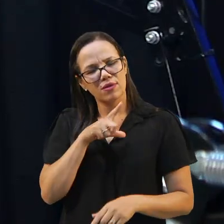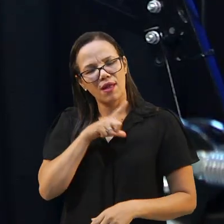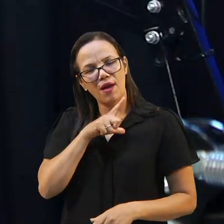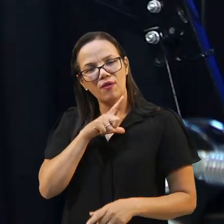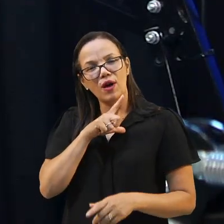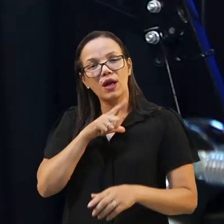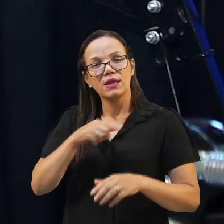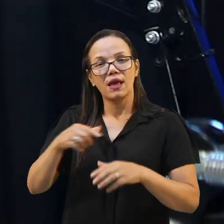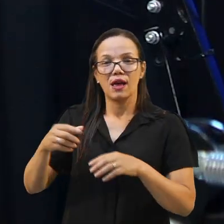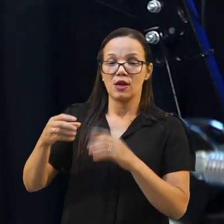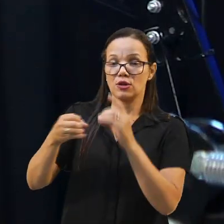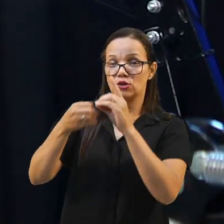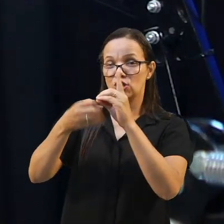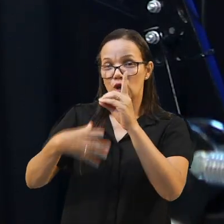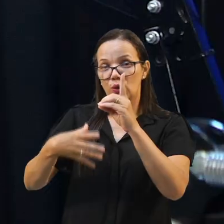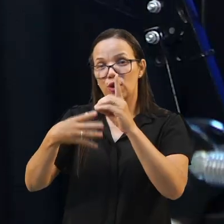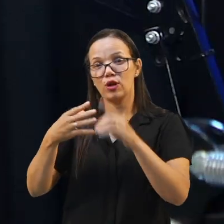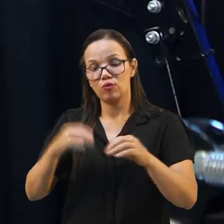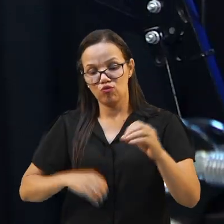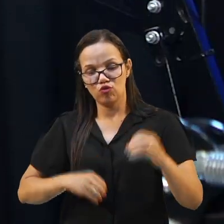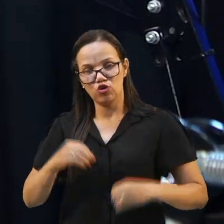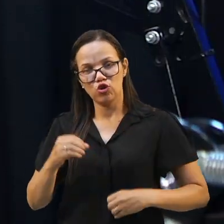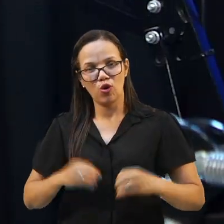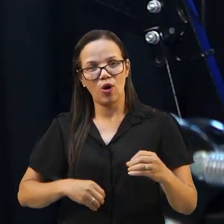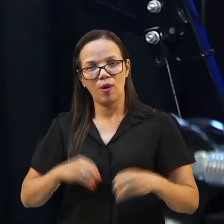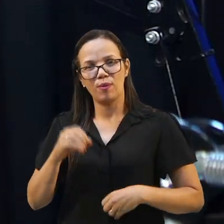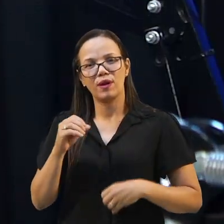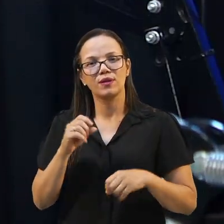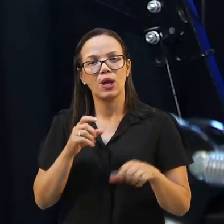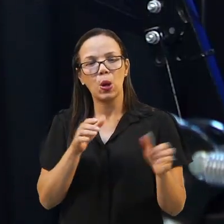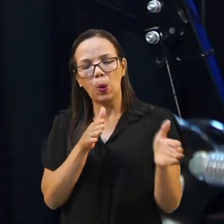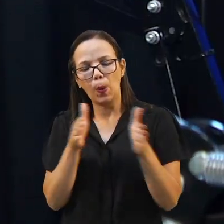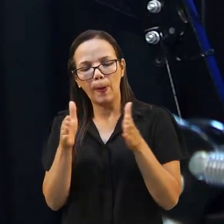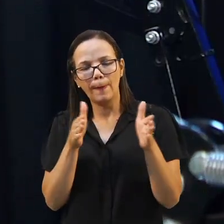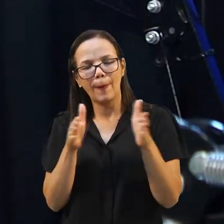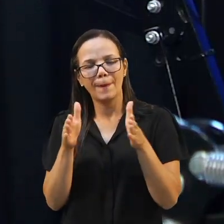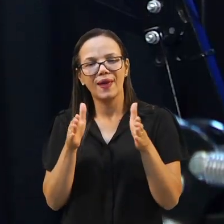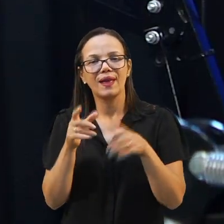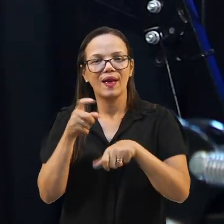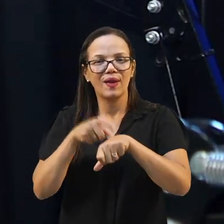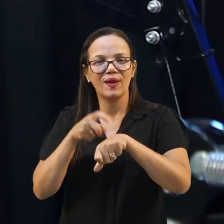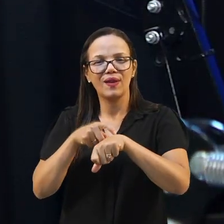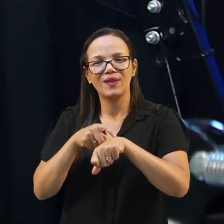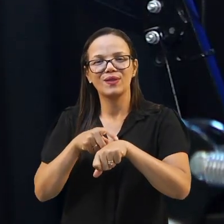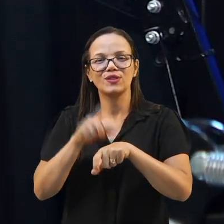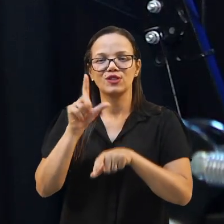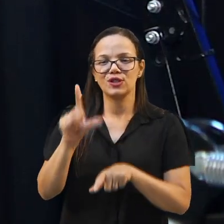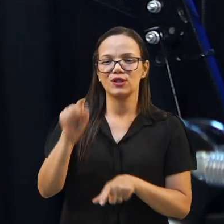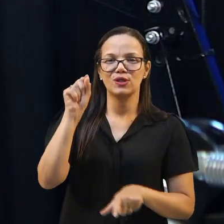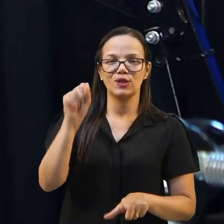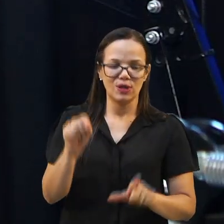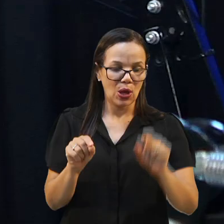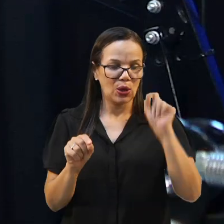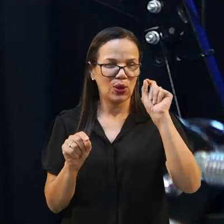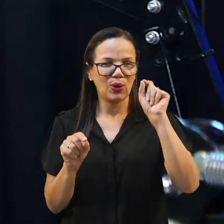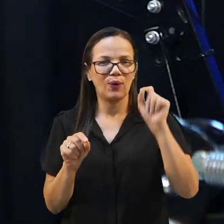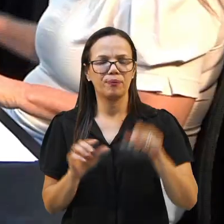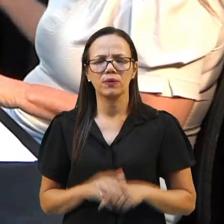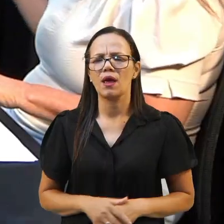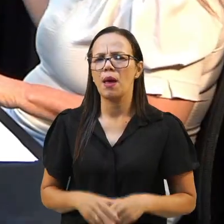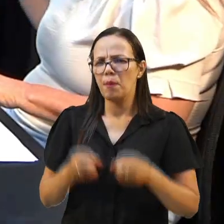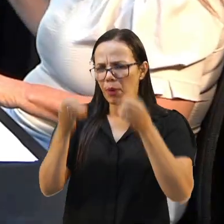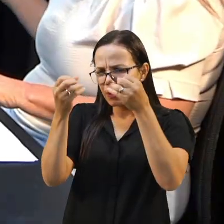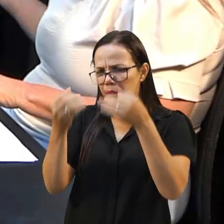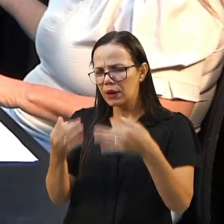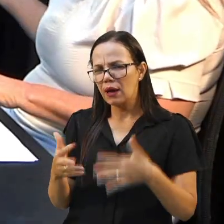na diretoria de obras, nesse conflito aí de definições. Só para